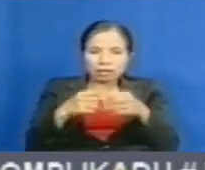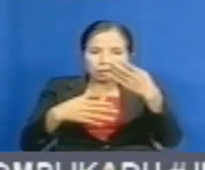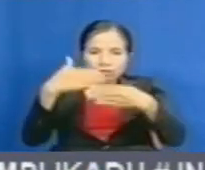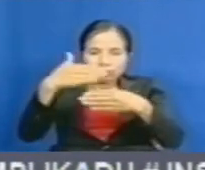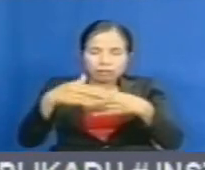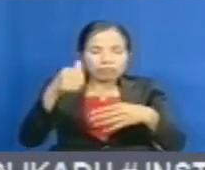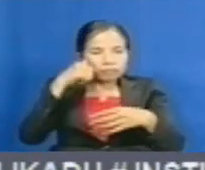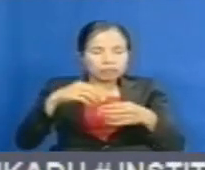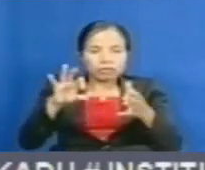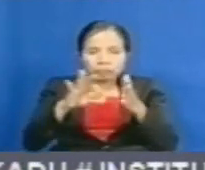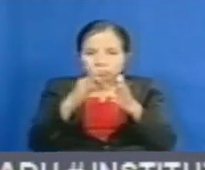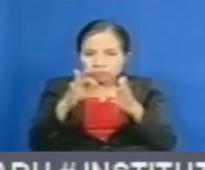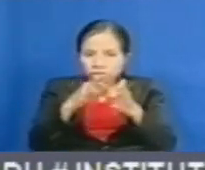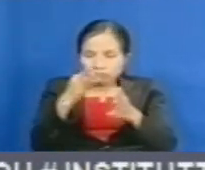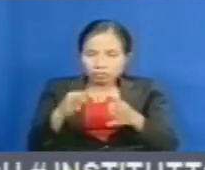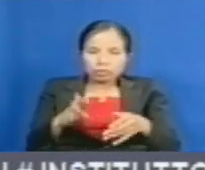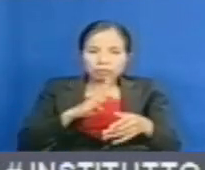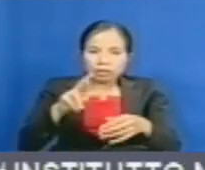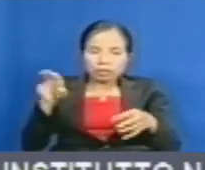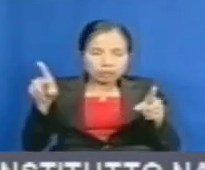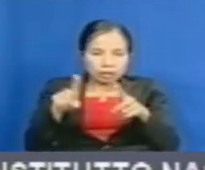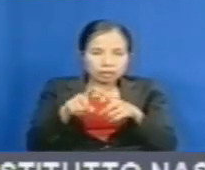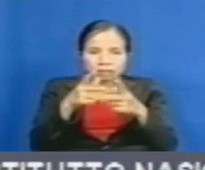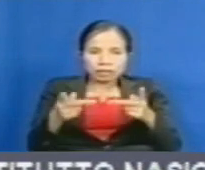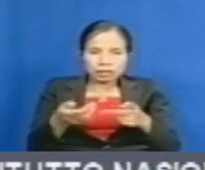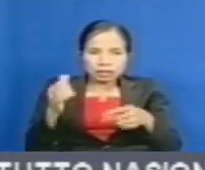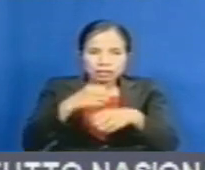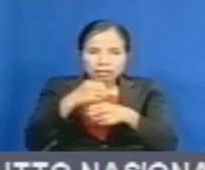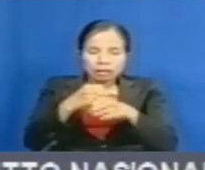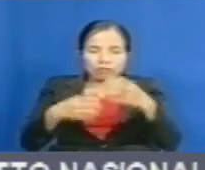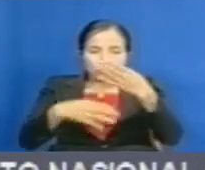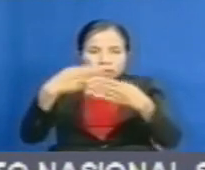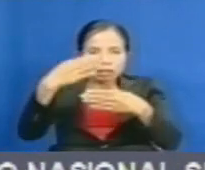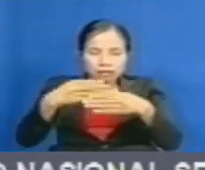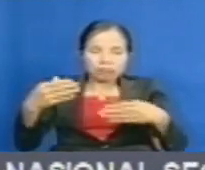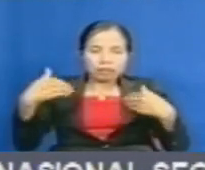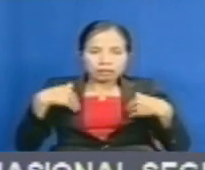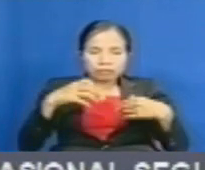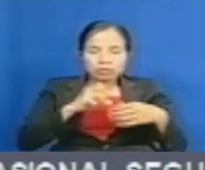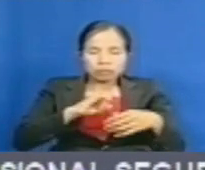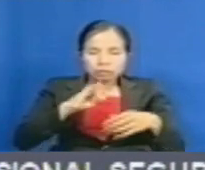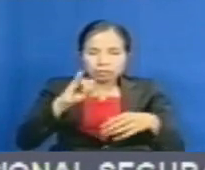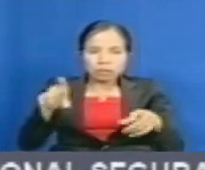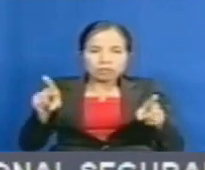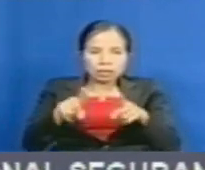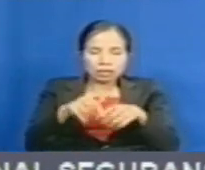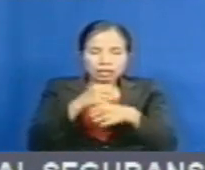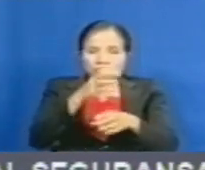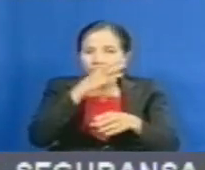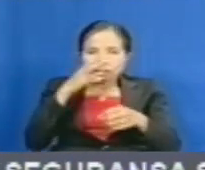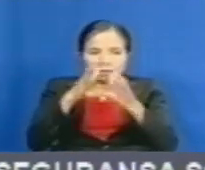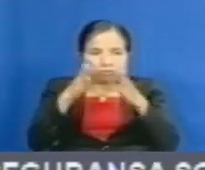suco, e a becora mozanessa, e a fatinha to halo batacó, e a suai mozanessa, sir halo tos botanaba, e a